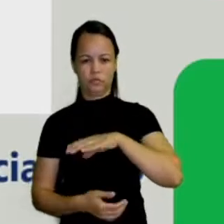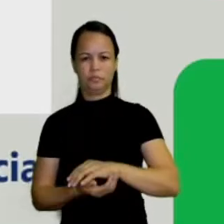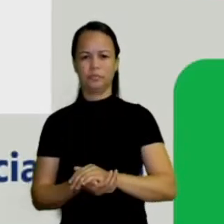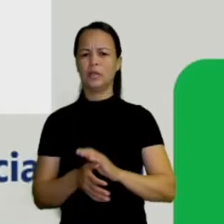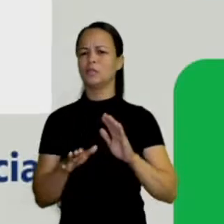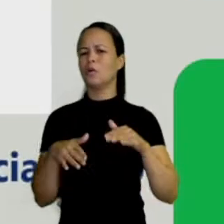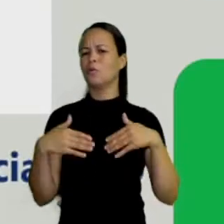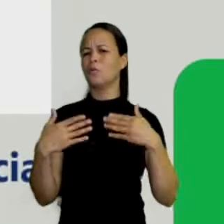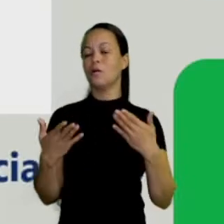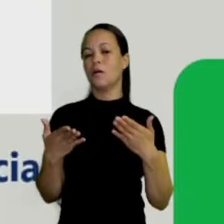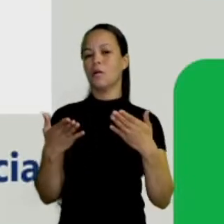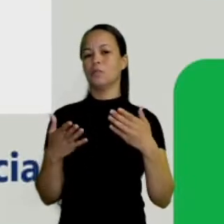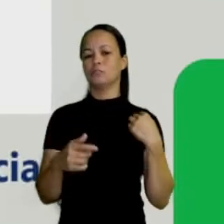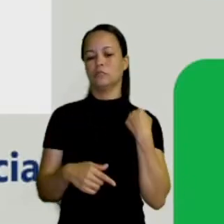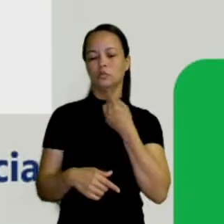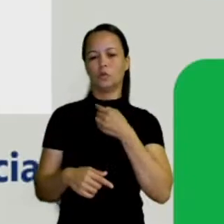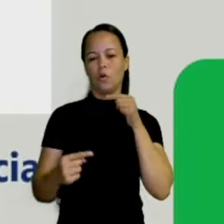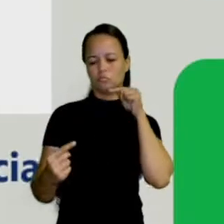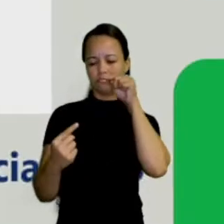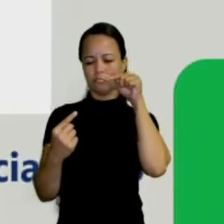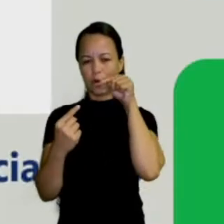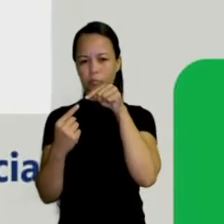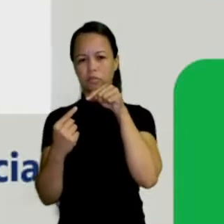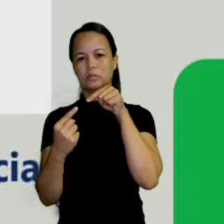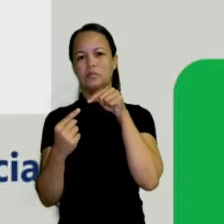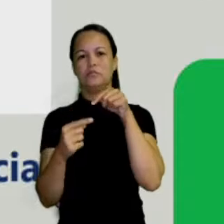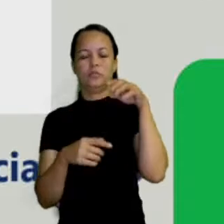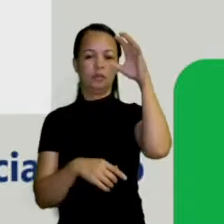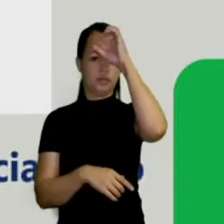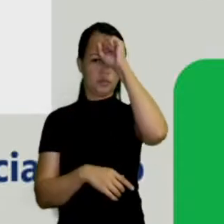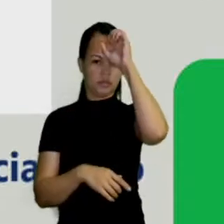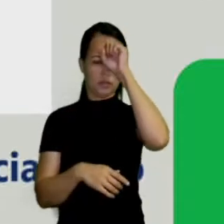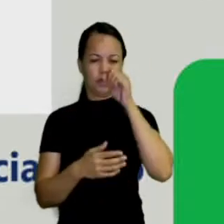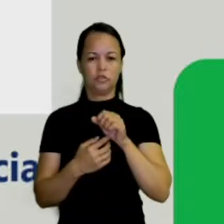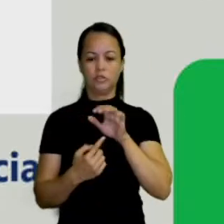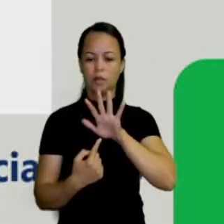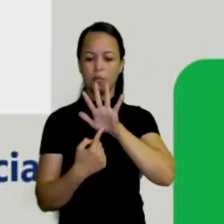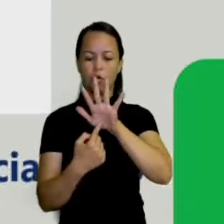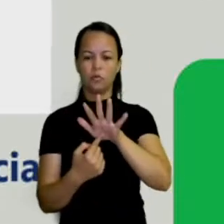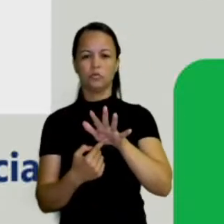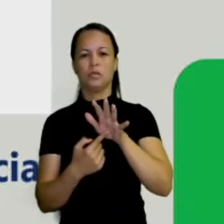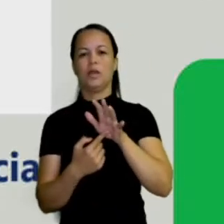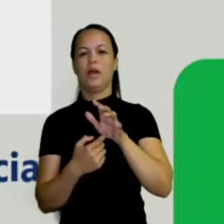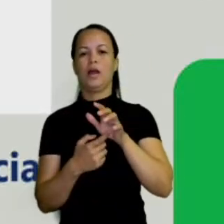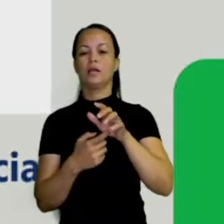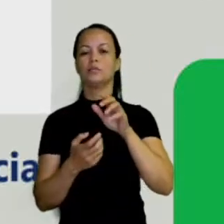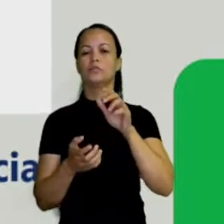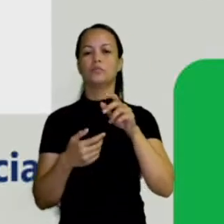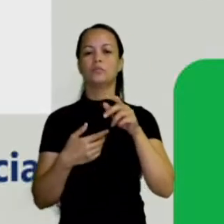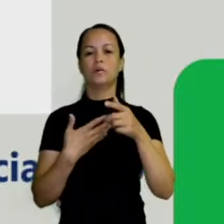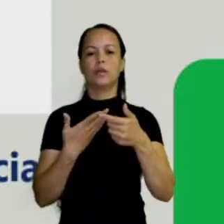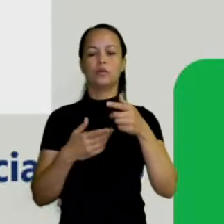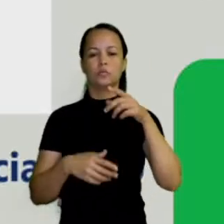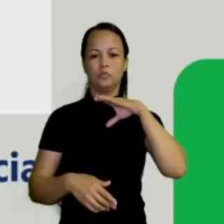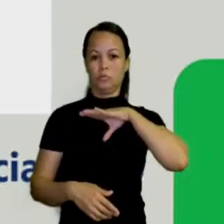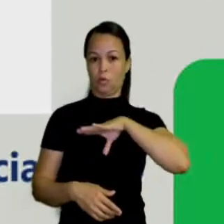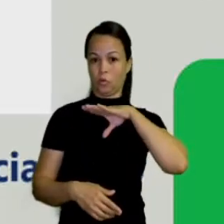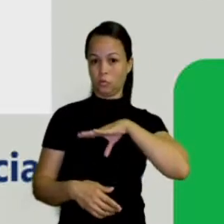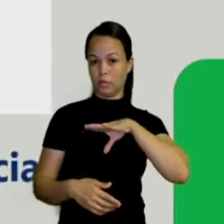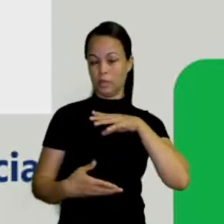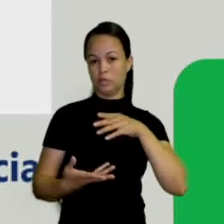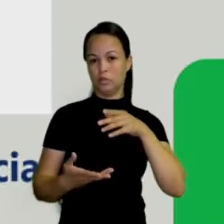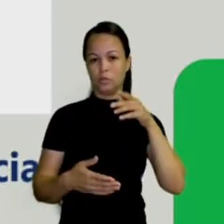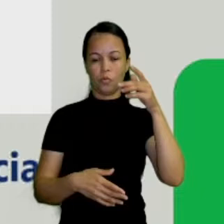qual o nosso objetivo de aprendizagem? Identificar o papel dos portugueses na formação do